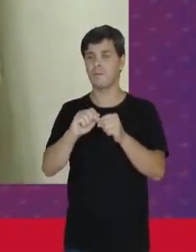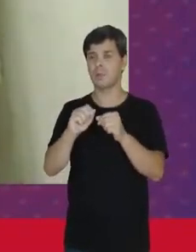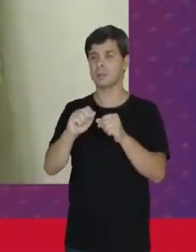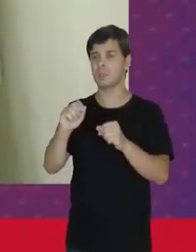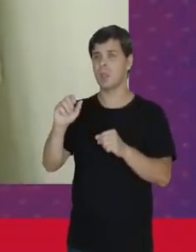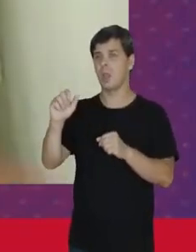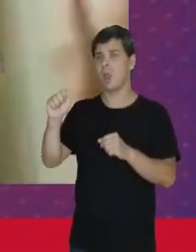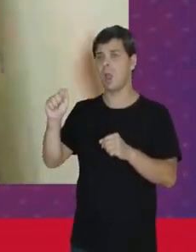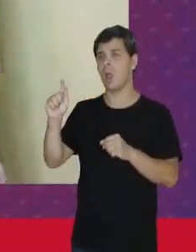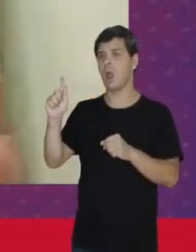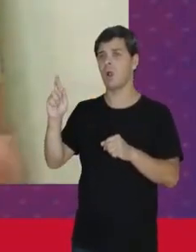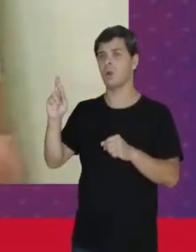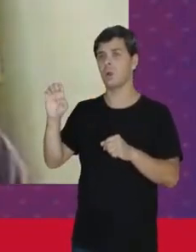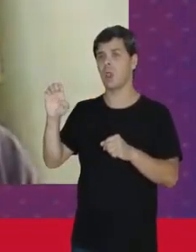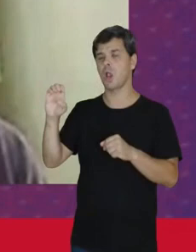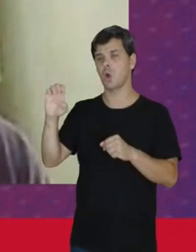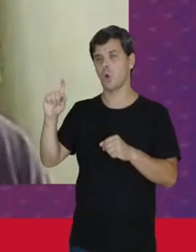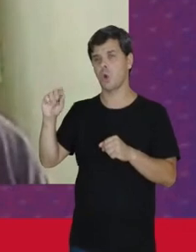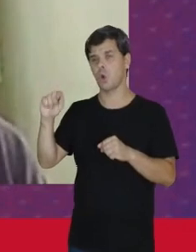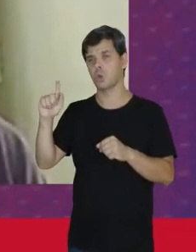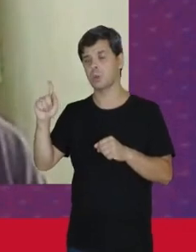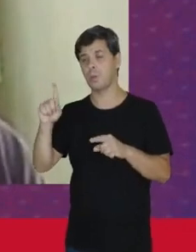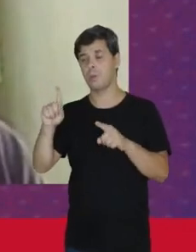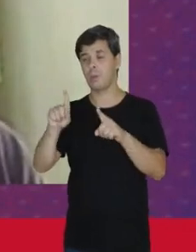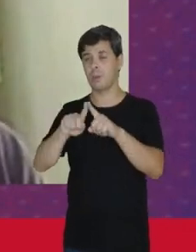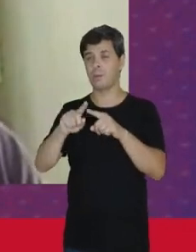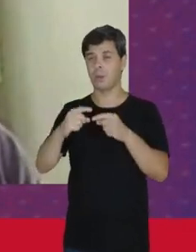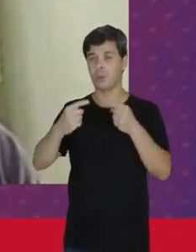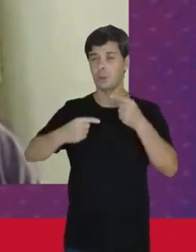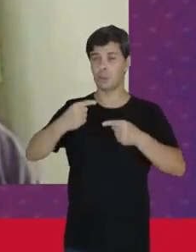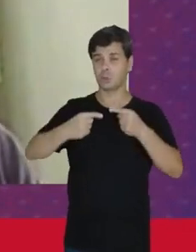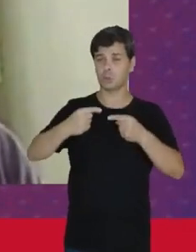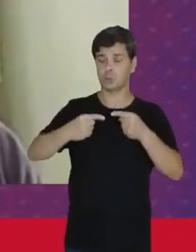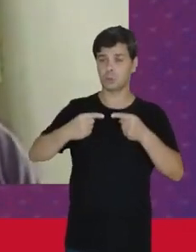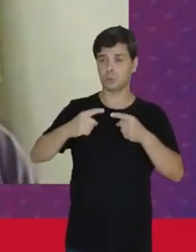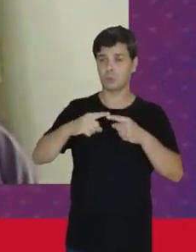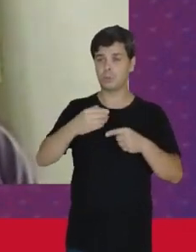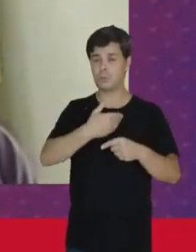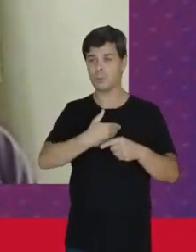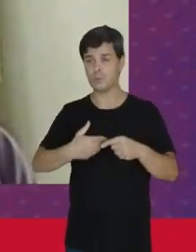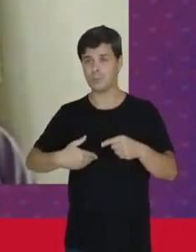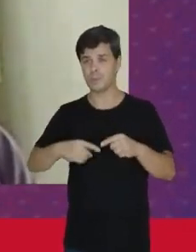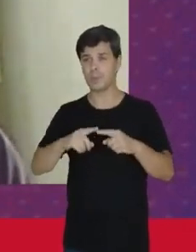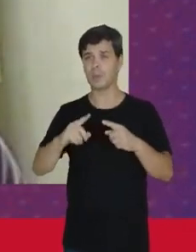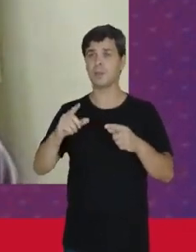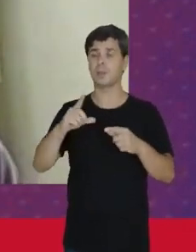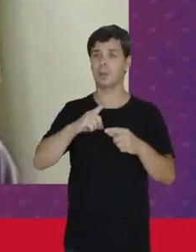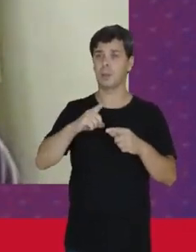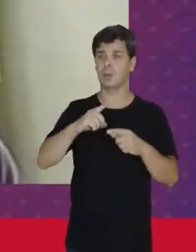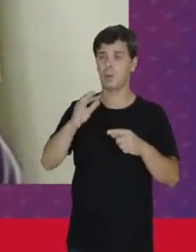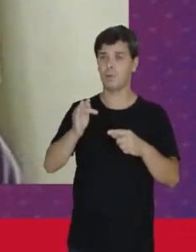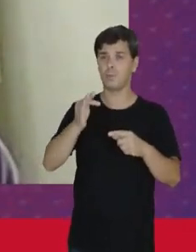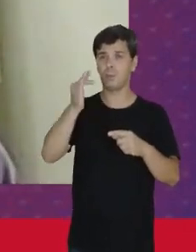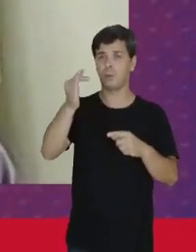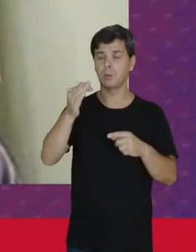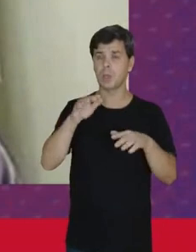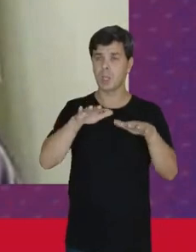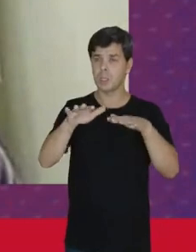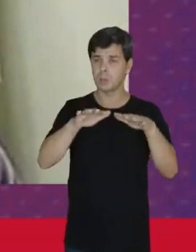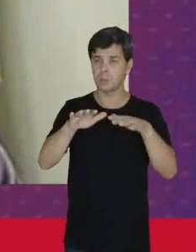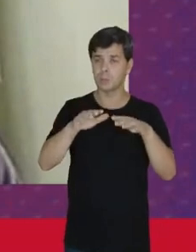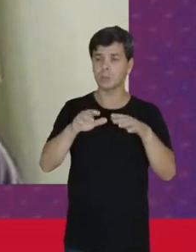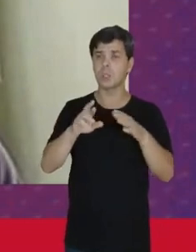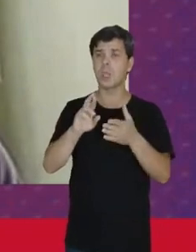né, e obviamente que todas essas políticas têm que ter um recorte e tem que ter uma perspectiva e tem que ter ações